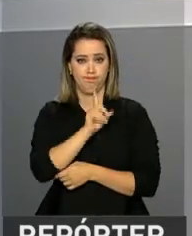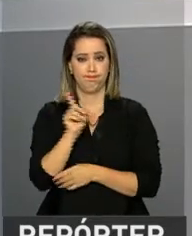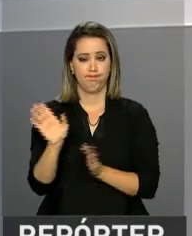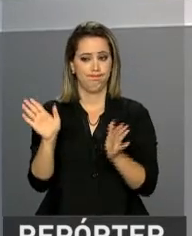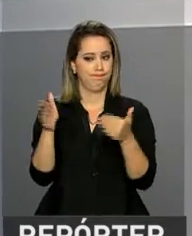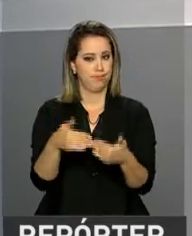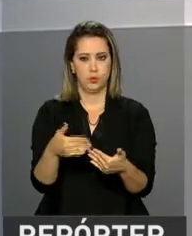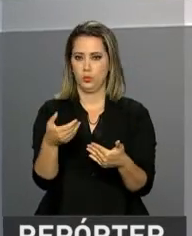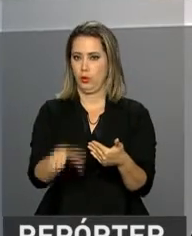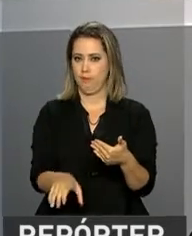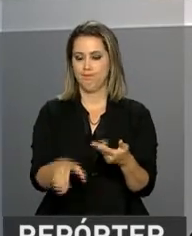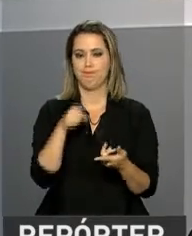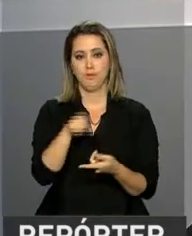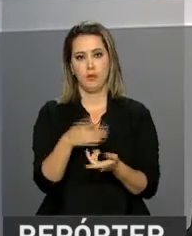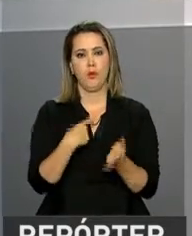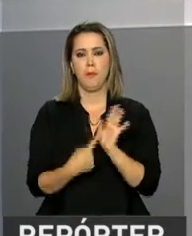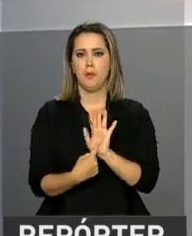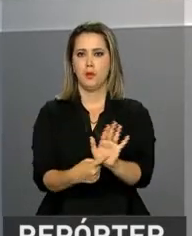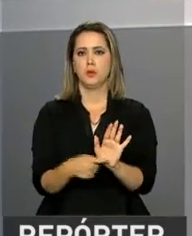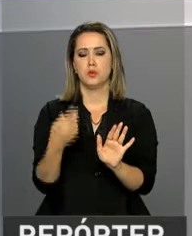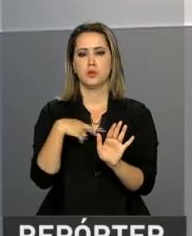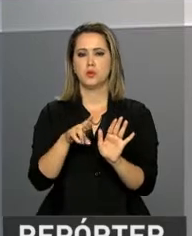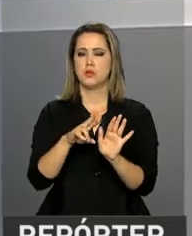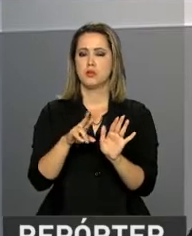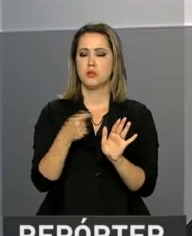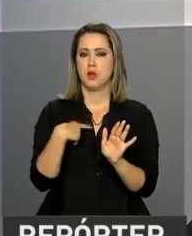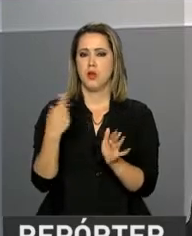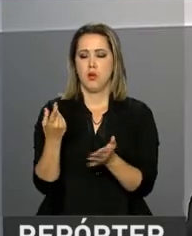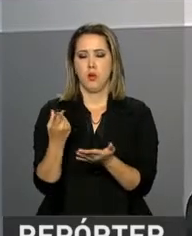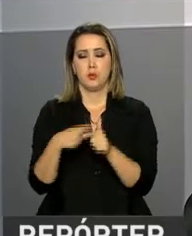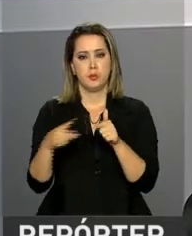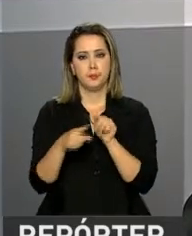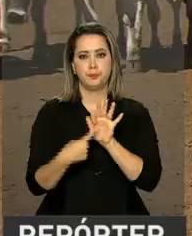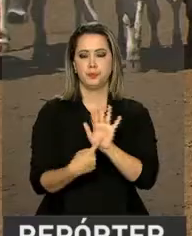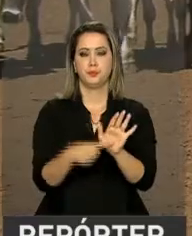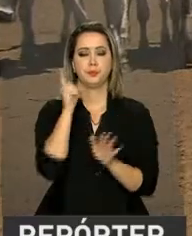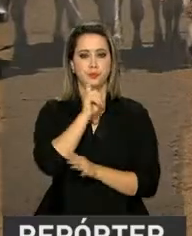indícios apresentados pelos norte-americanos não representam perigo para a saúde pública.